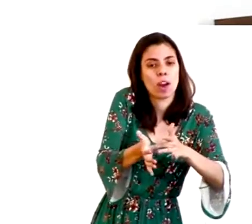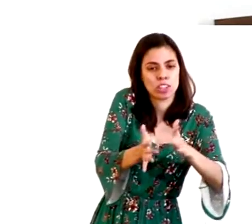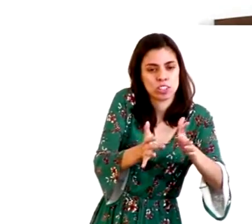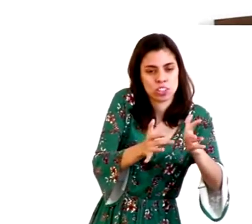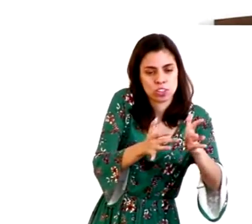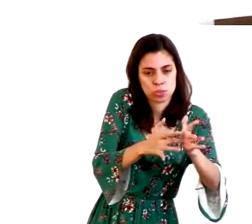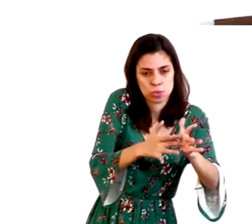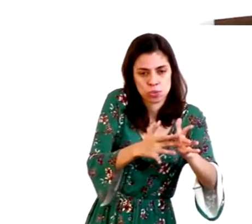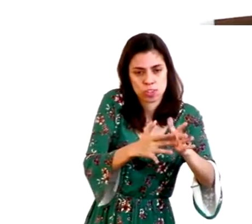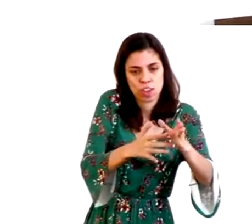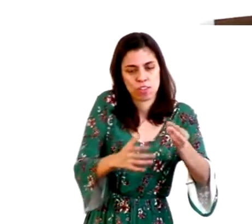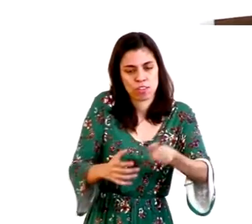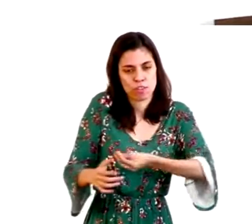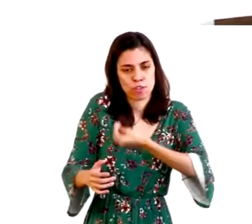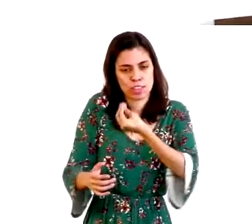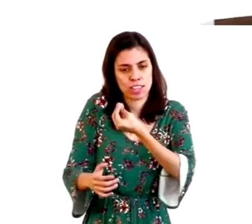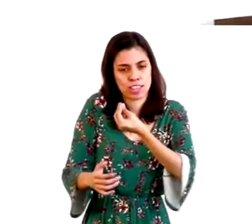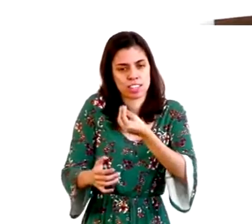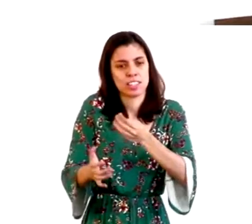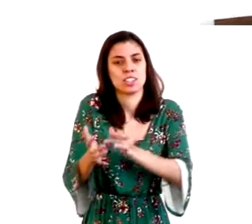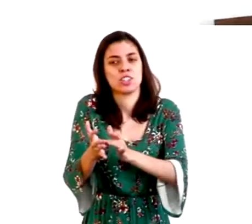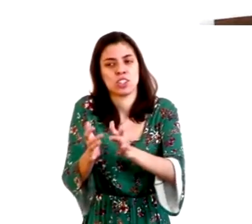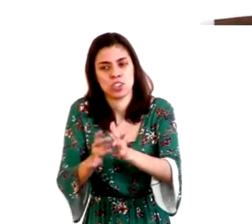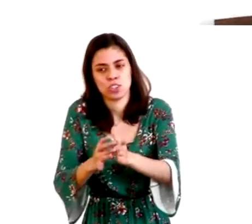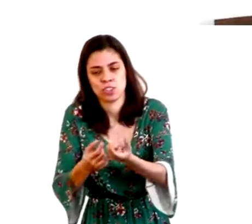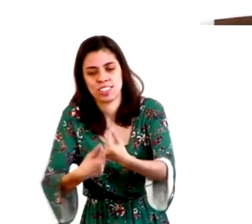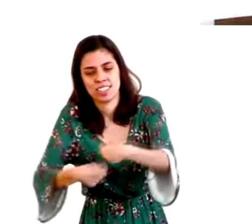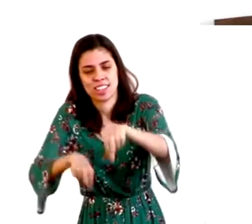Portanto, viver o Sermão do Monte significa